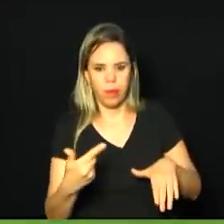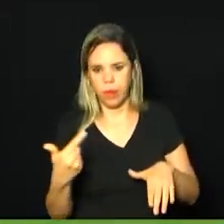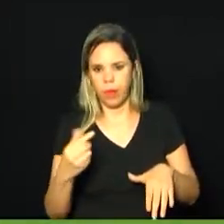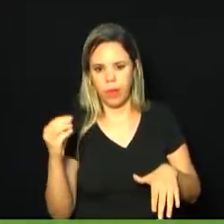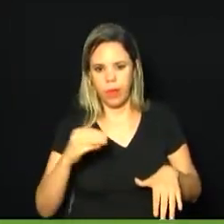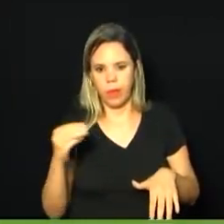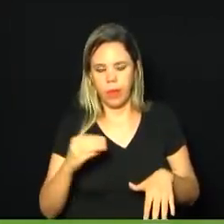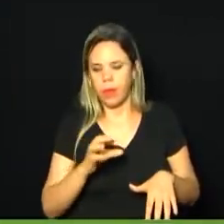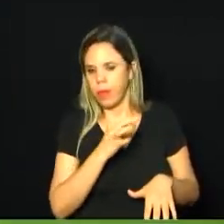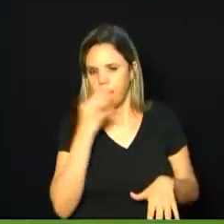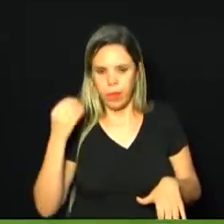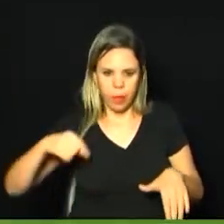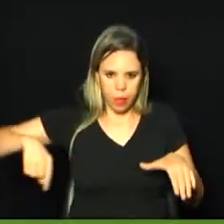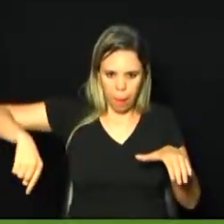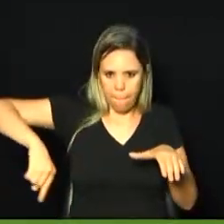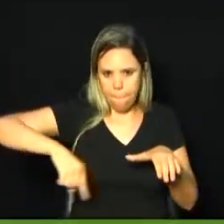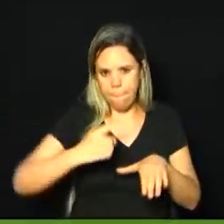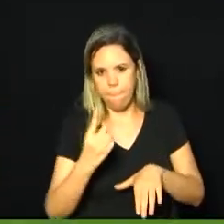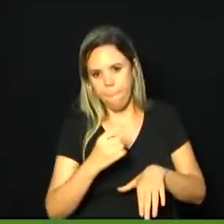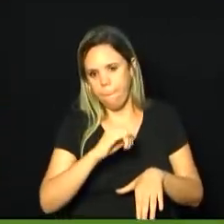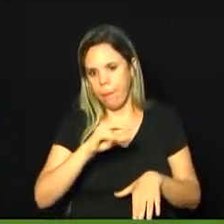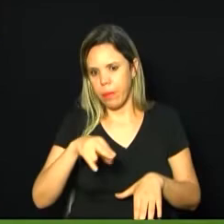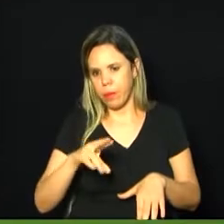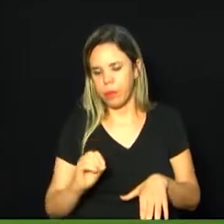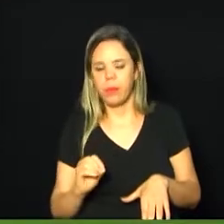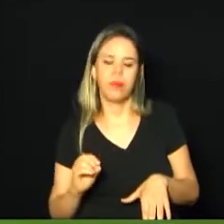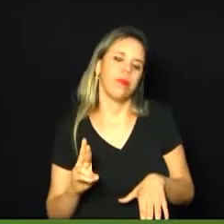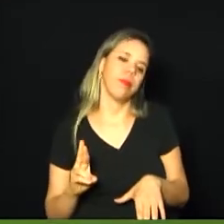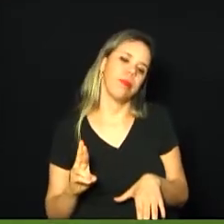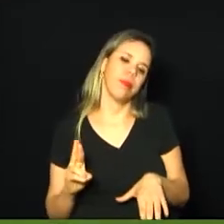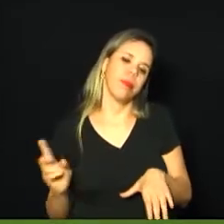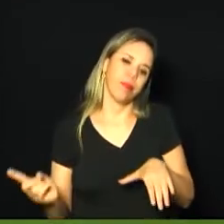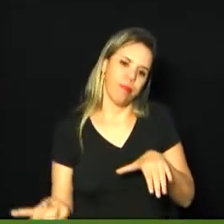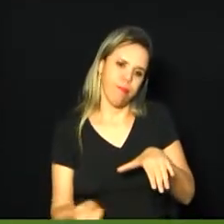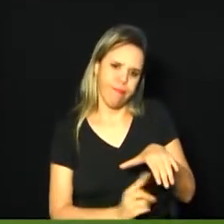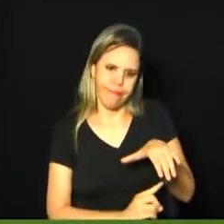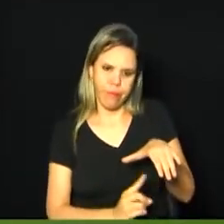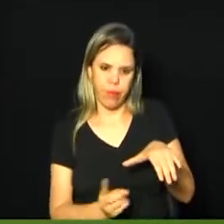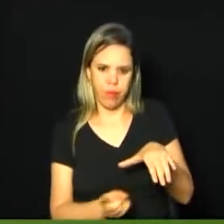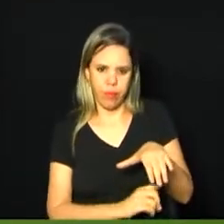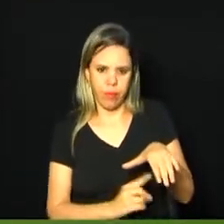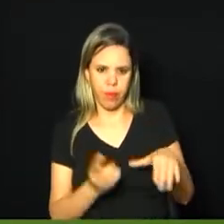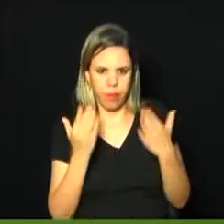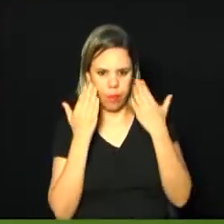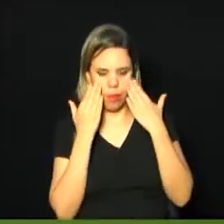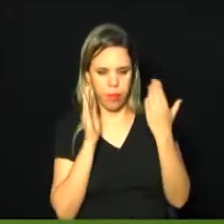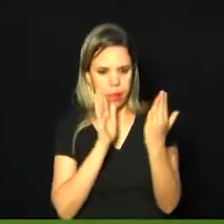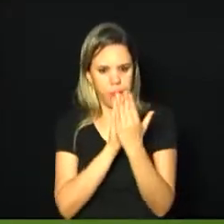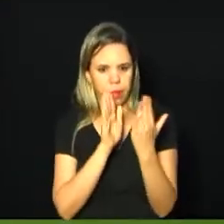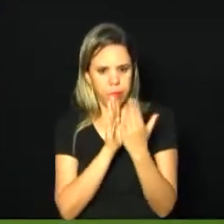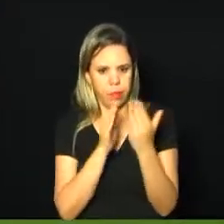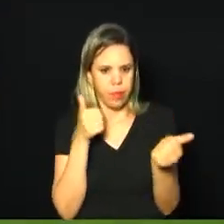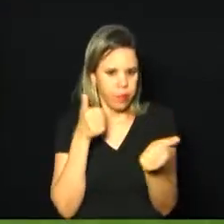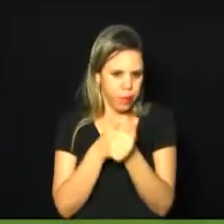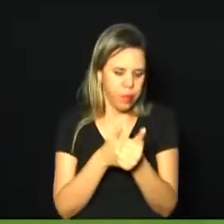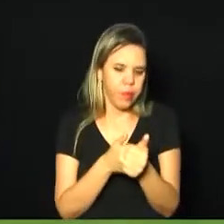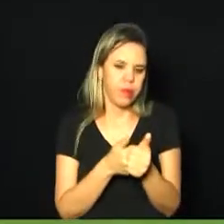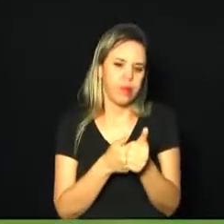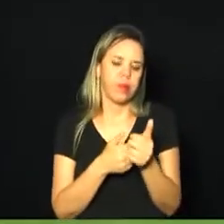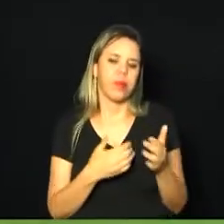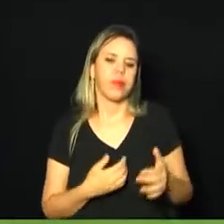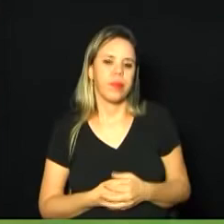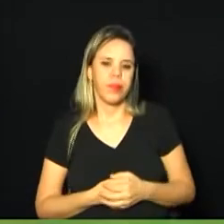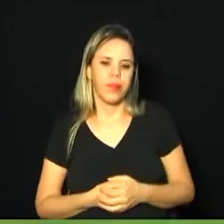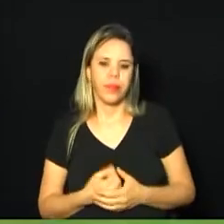Minutos ótimo lançamento para Júnior todinho que invadiu a área e Cara a Cara chutou em cima do goleiro